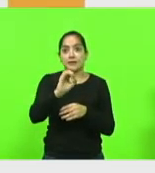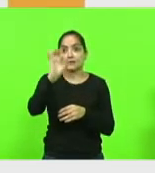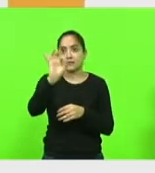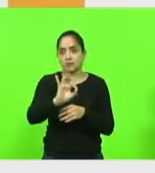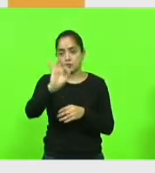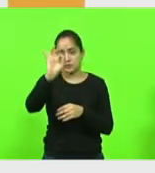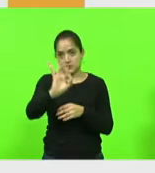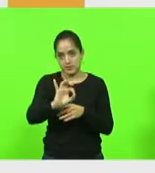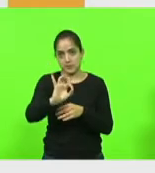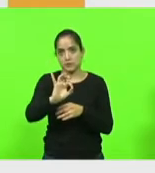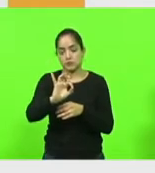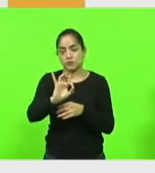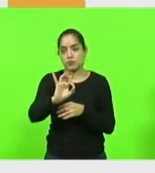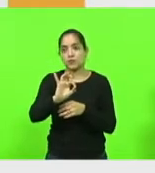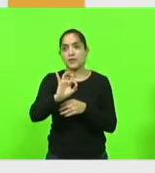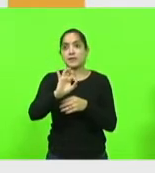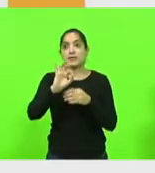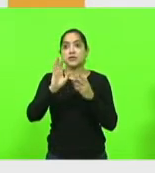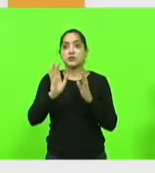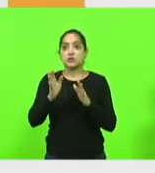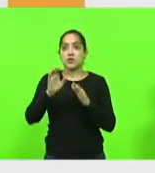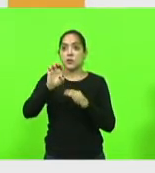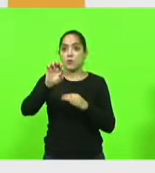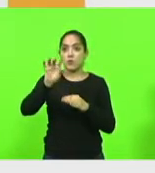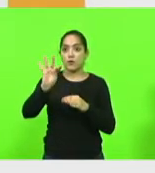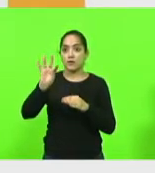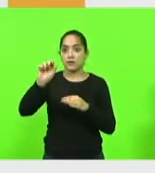40%. Já no etanol,